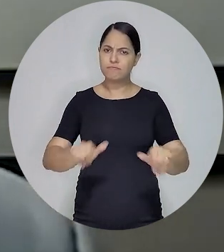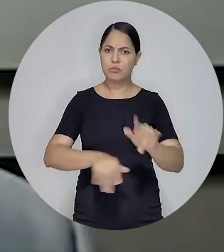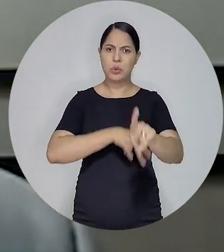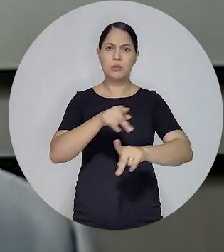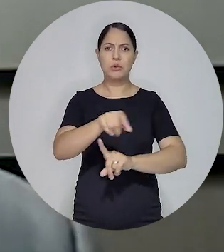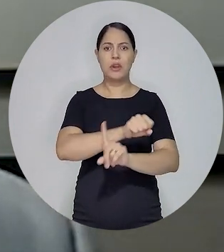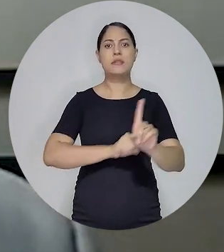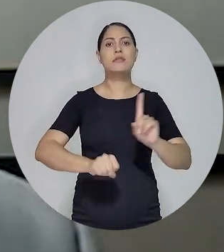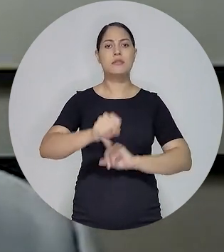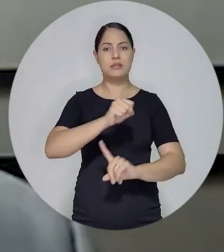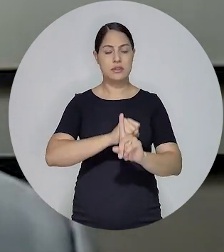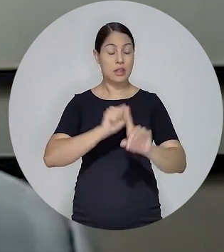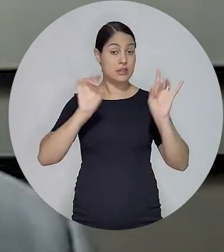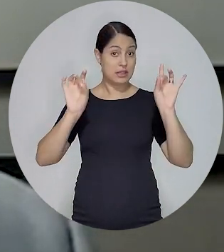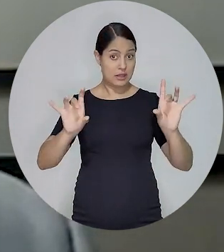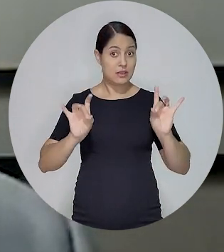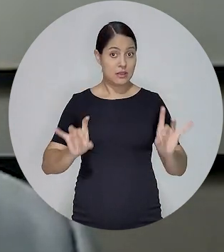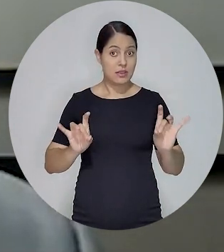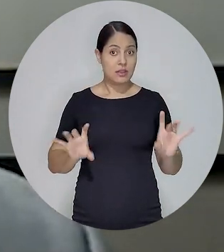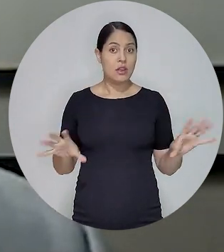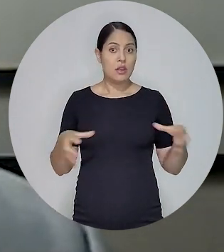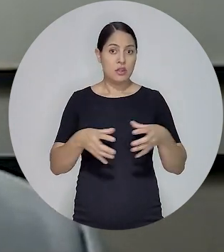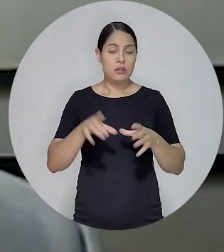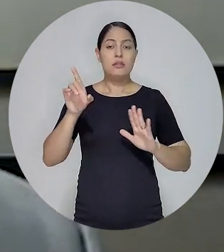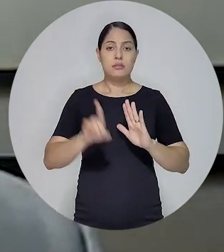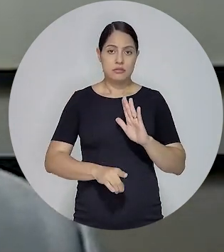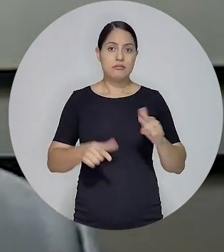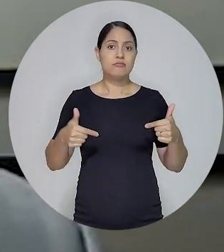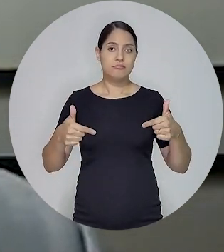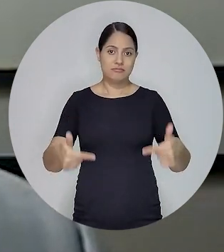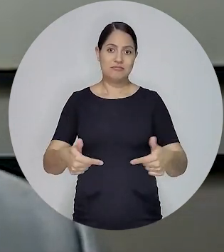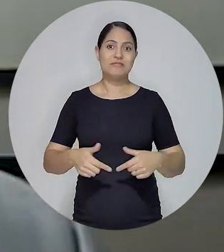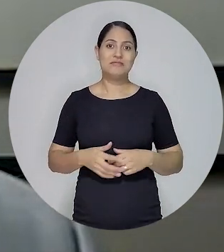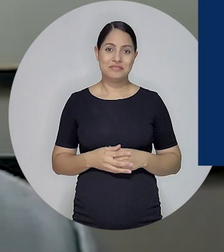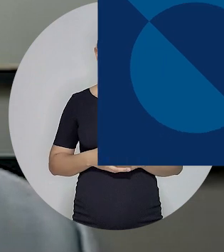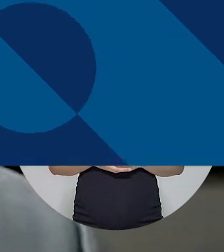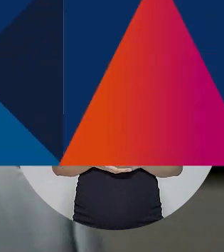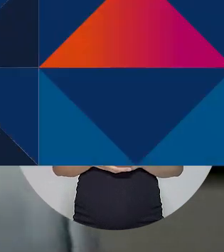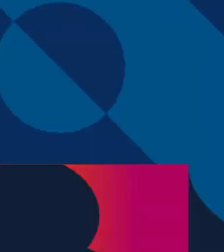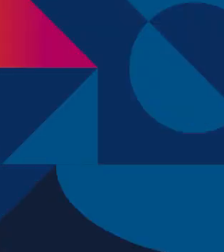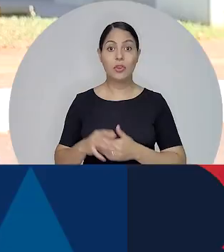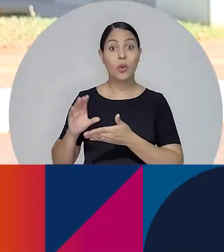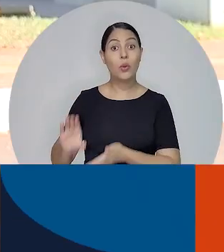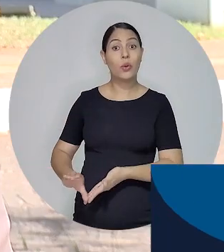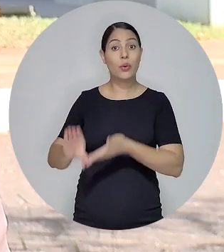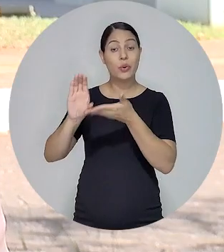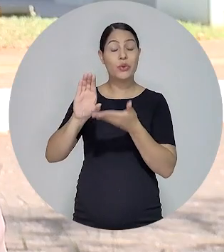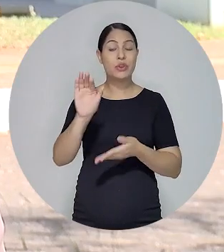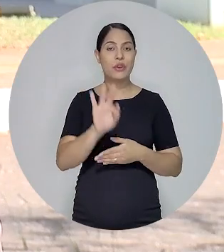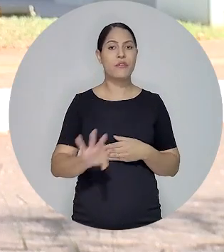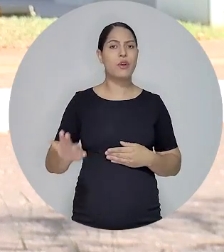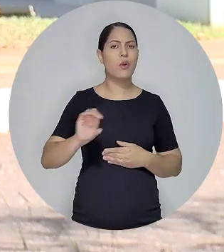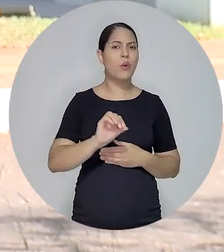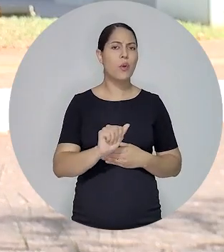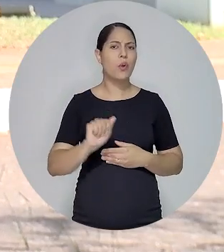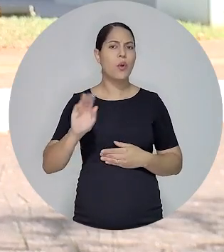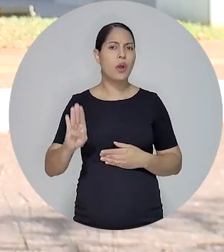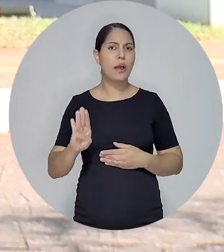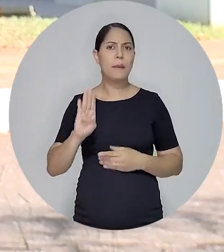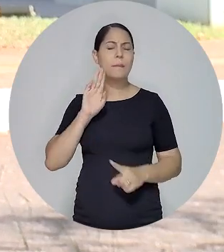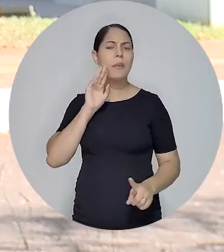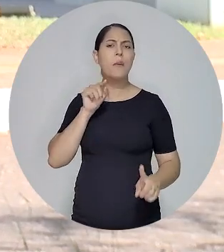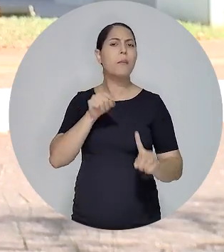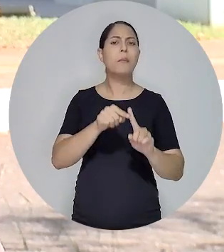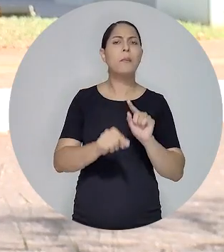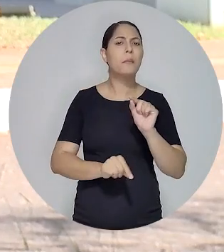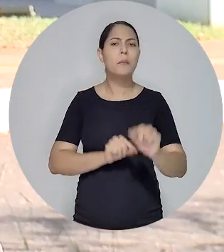não só à sociedade, né, mas também, aí, especialmente aos operadores do direito. O Conselho Federal da OAB tem como